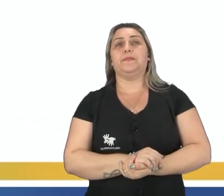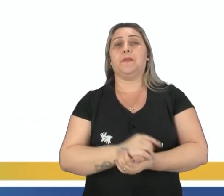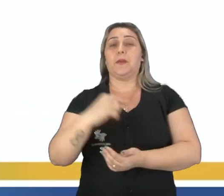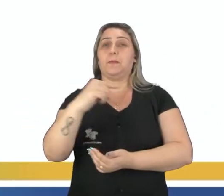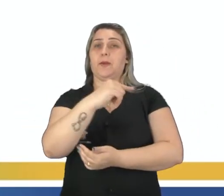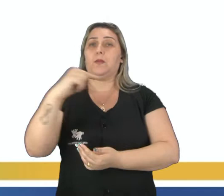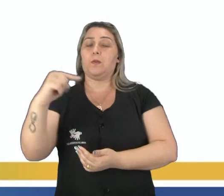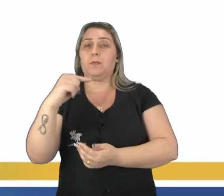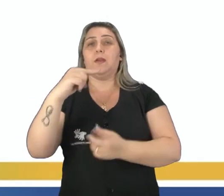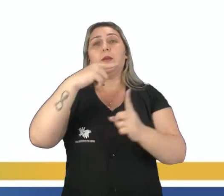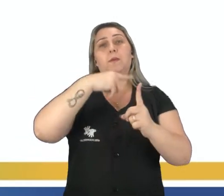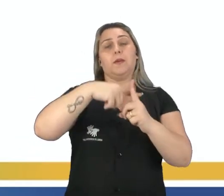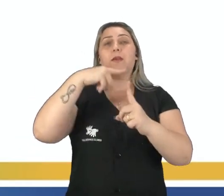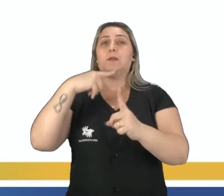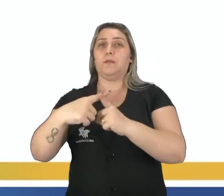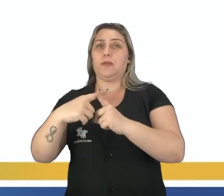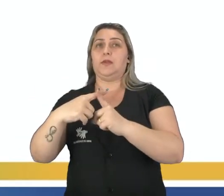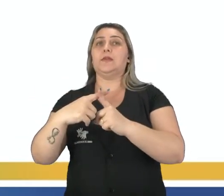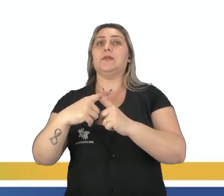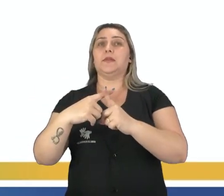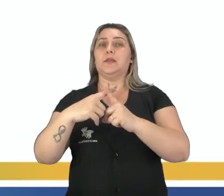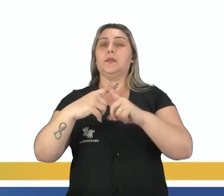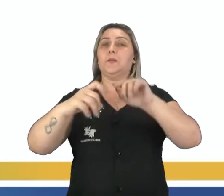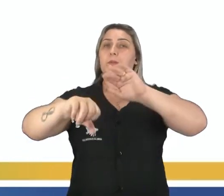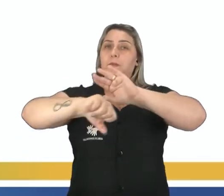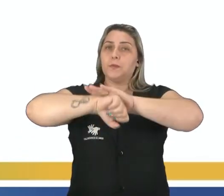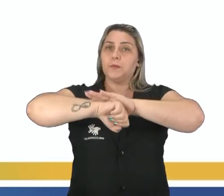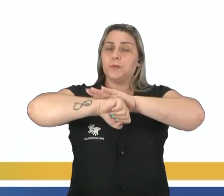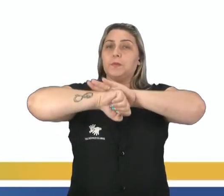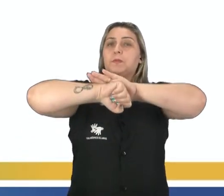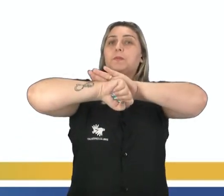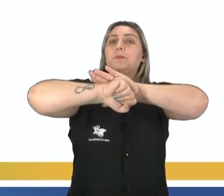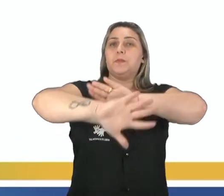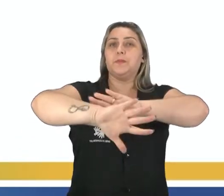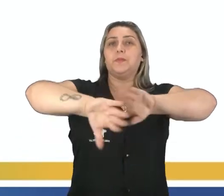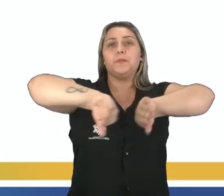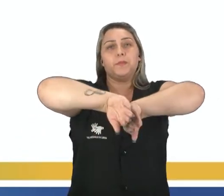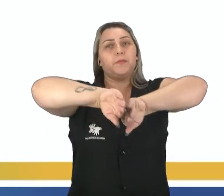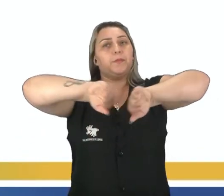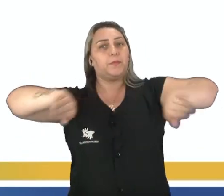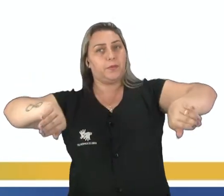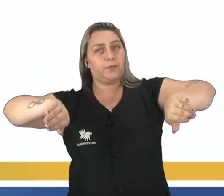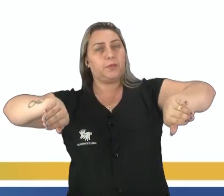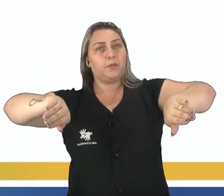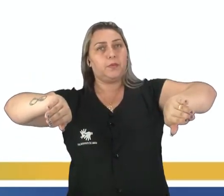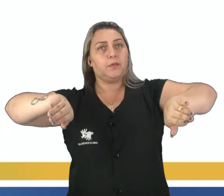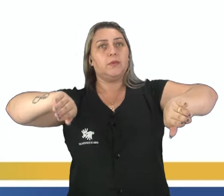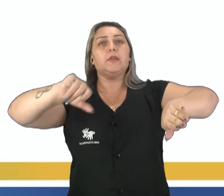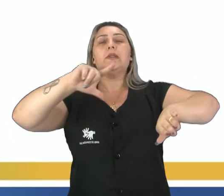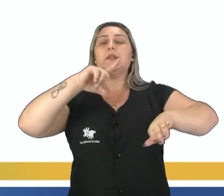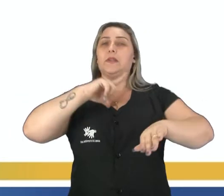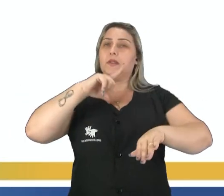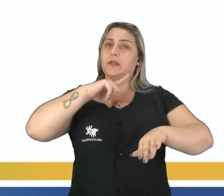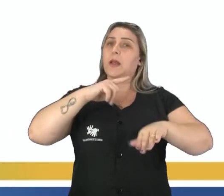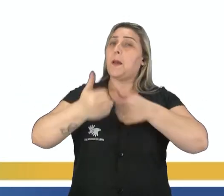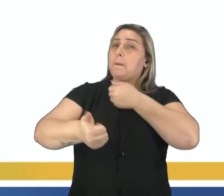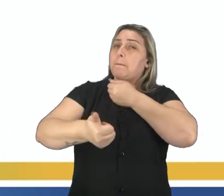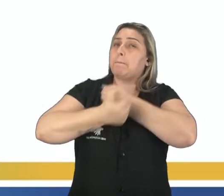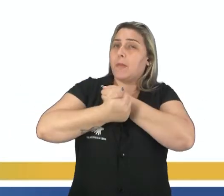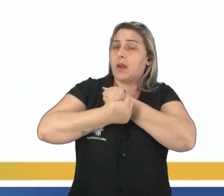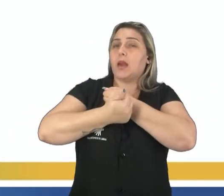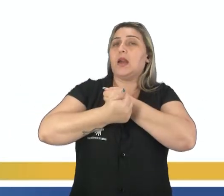menos com menos e mais com mais, essas cargas elas vão tender a se afastar. Então, os corpos eles tendem a se